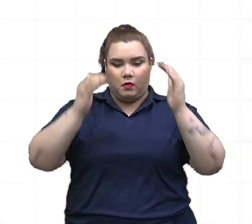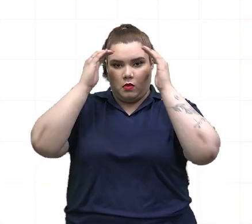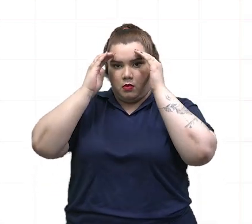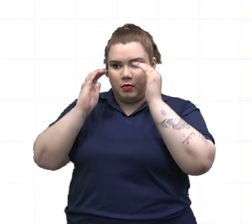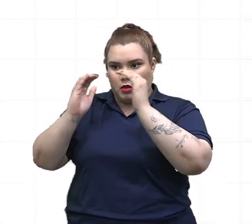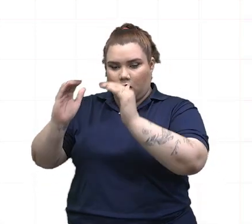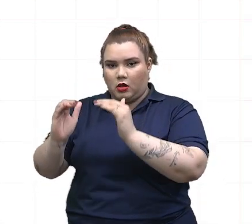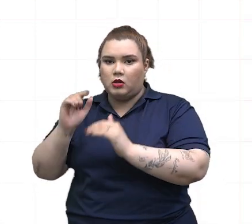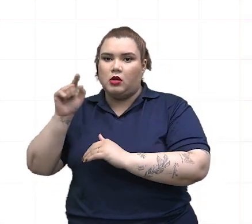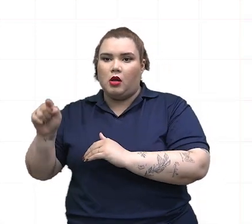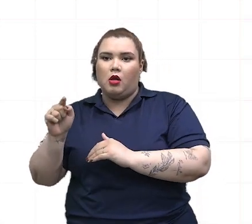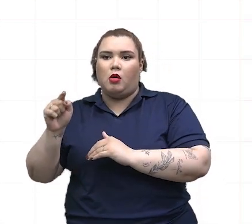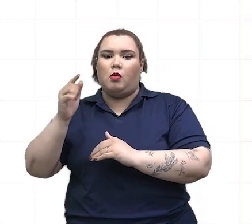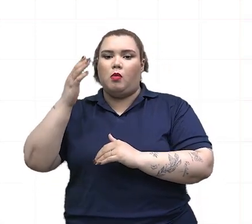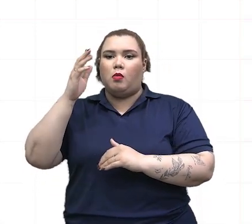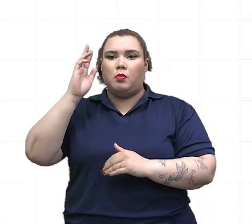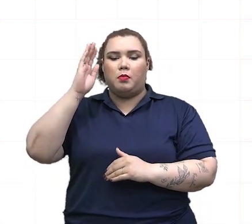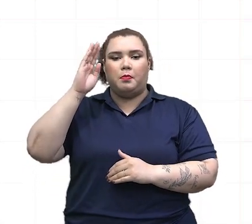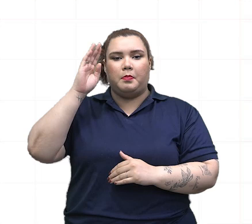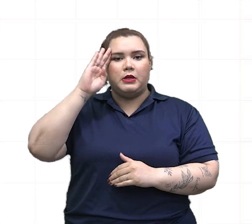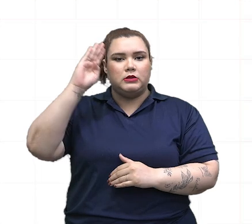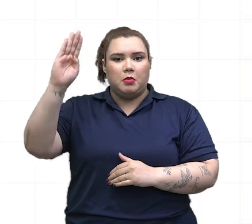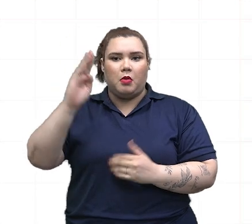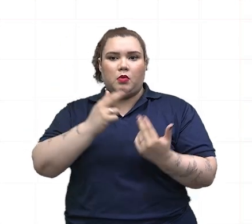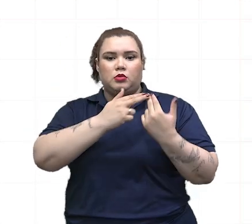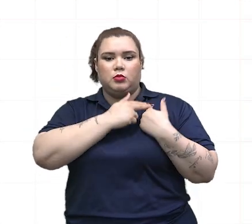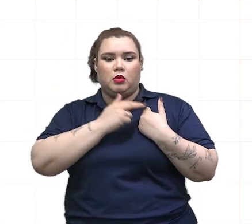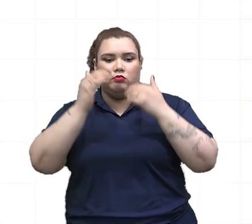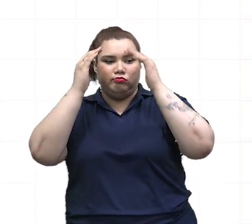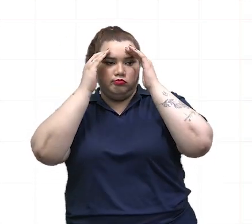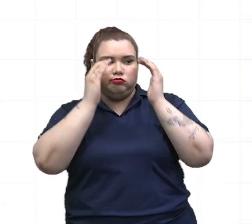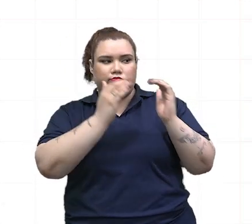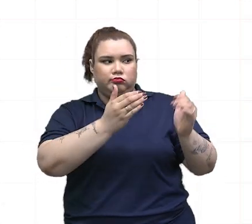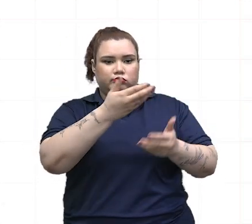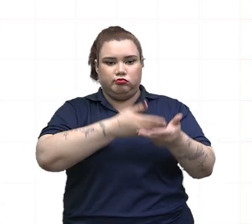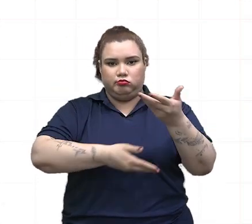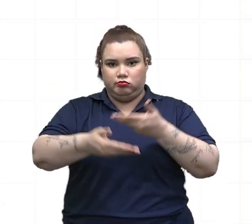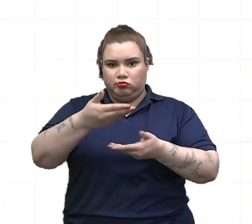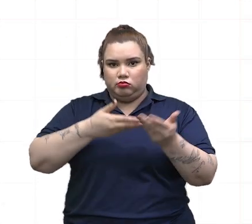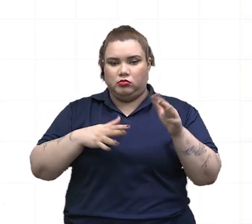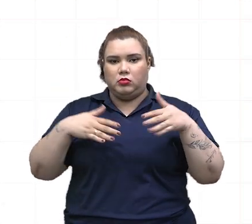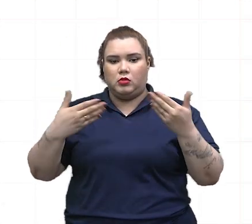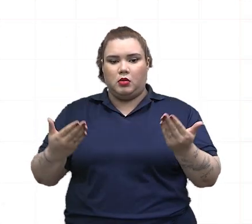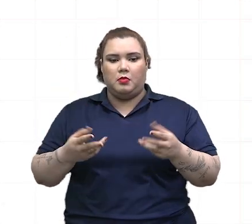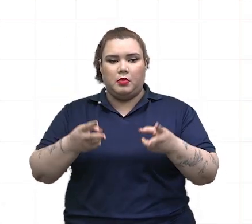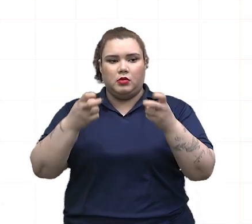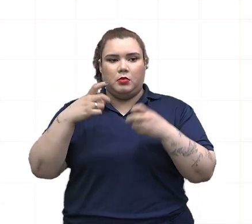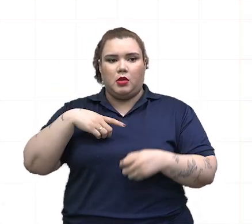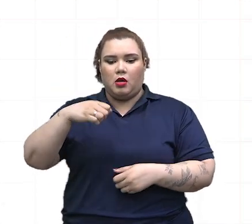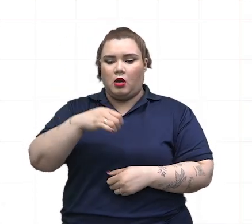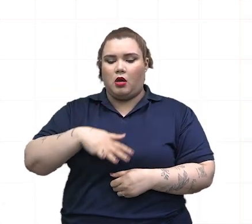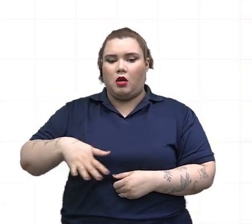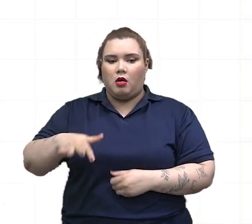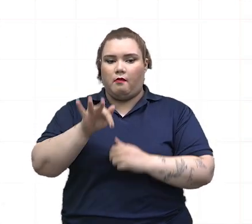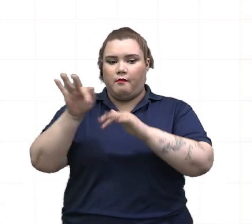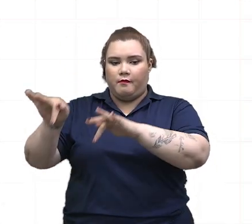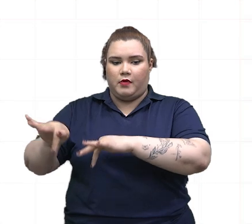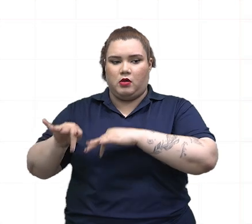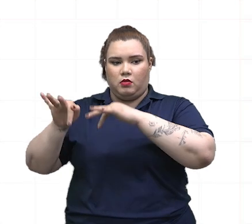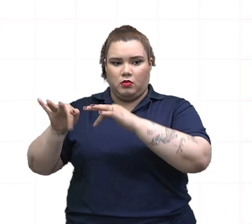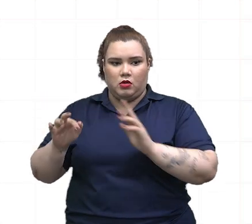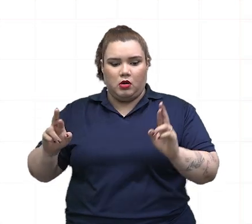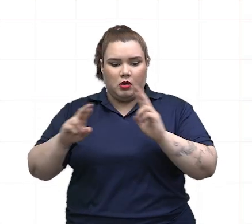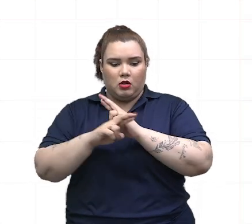com o servo. Então, observe dentro do feudo, por isso que vocês têm nessa imagem, não é mesmo? Um feudo aí muito ligado, então, a essa